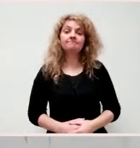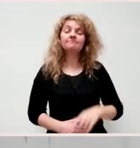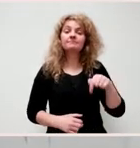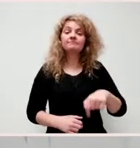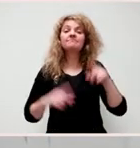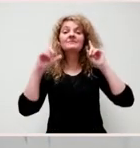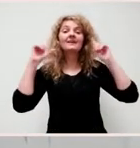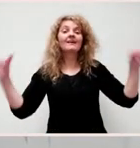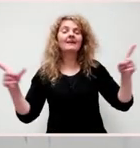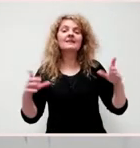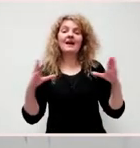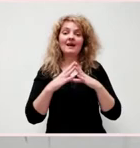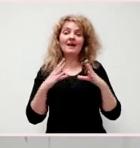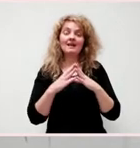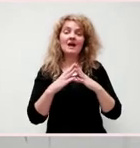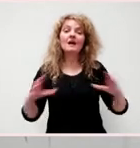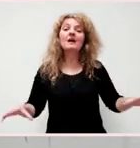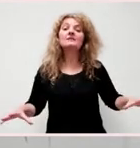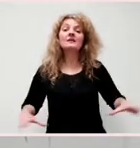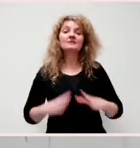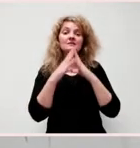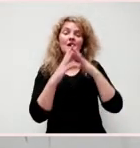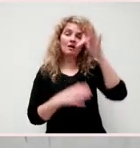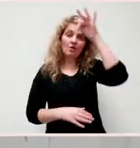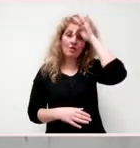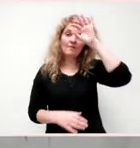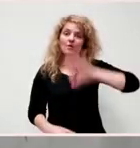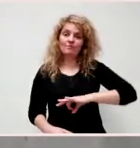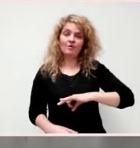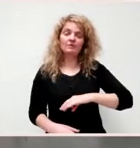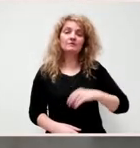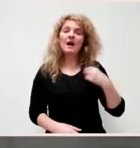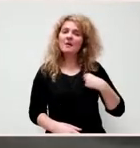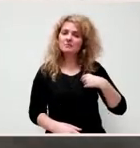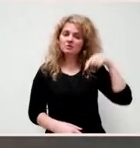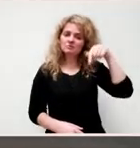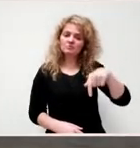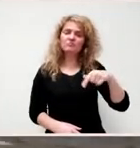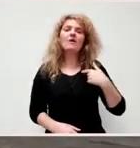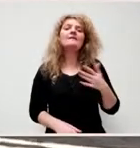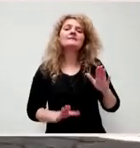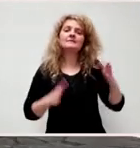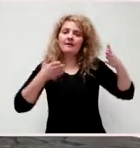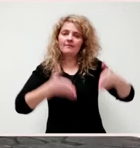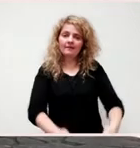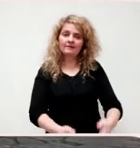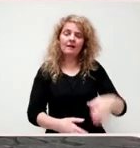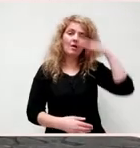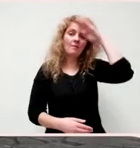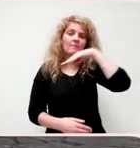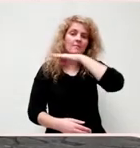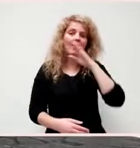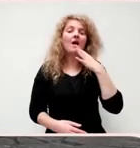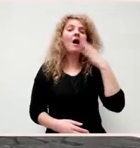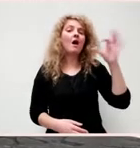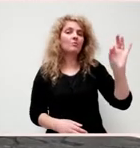igrexa. Neste caso, sería a igrexa do convento de San Domingos de Pontevedra. Alí xa estaban enterrados os seus avós e os